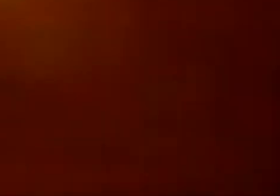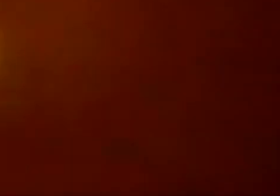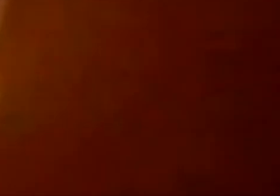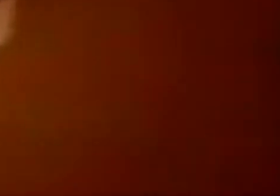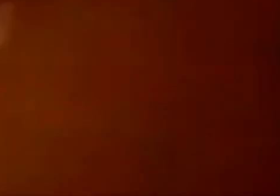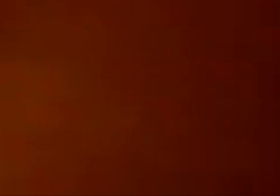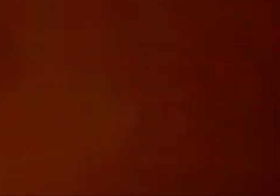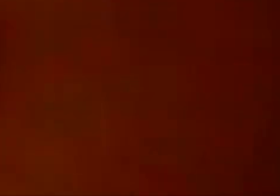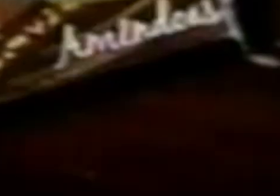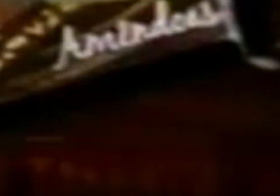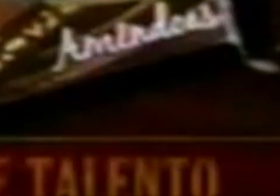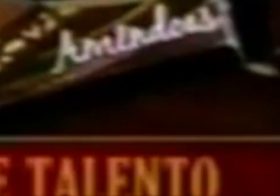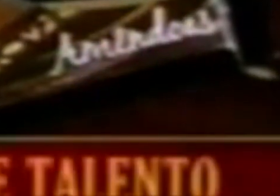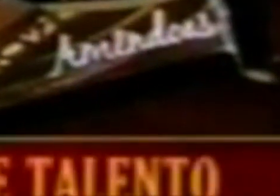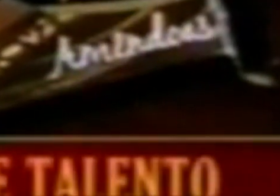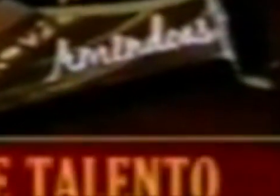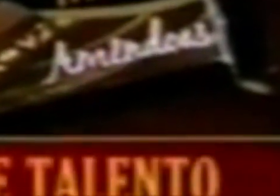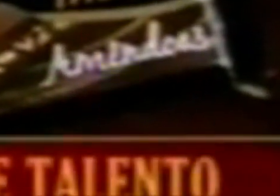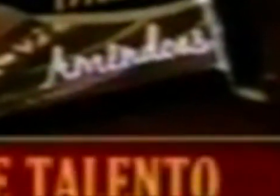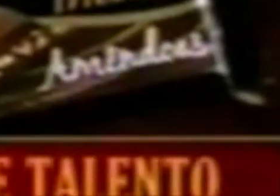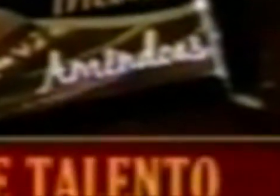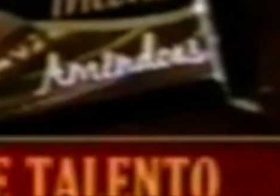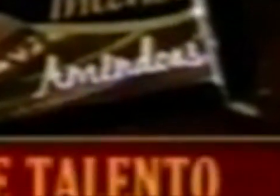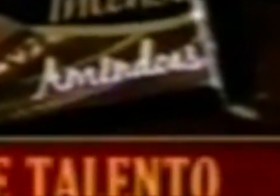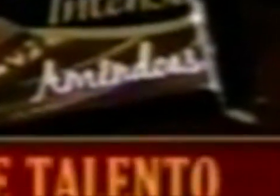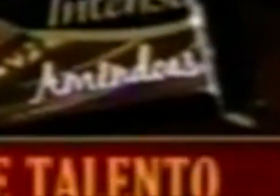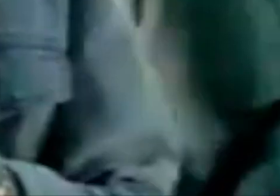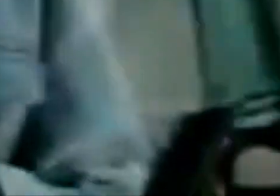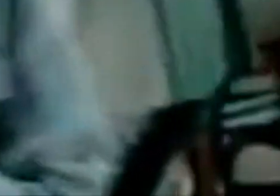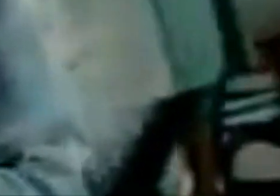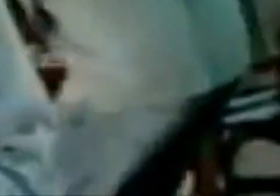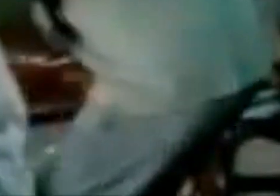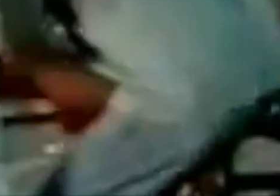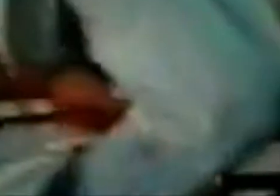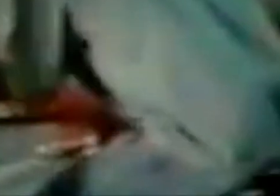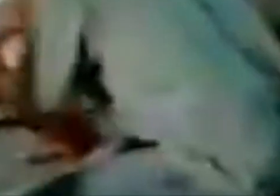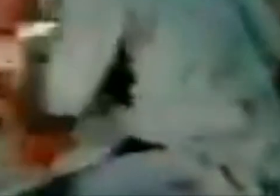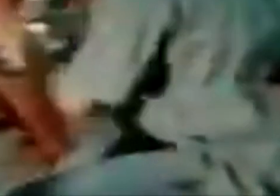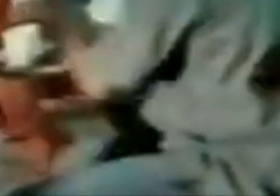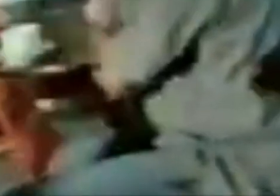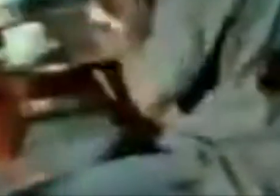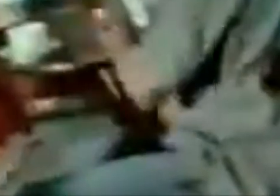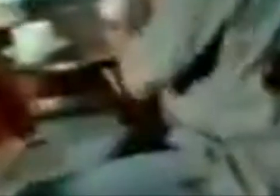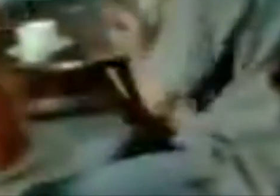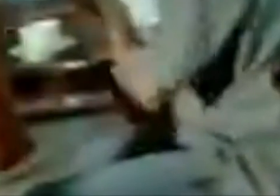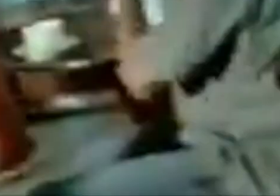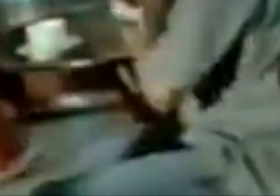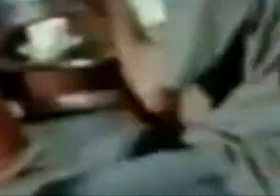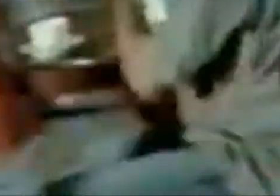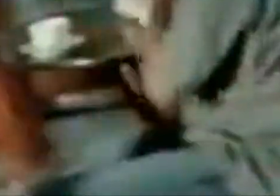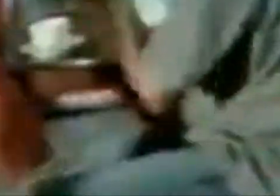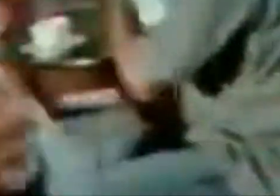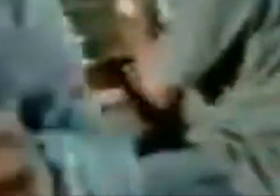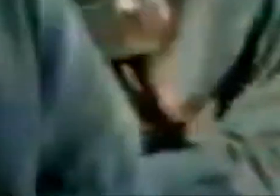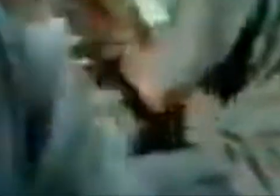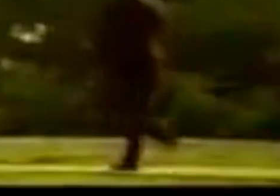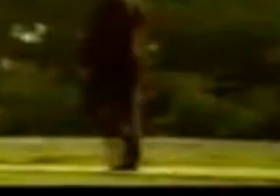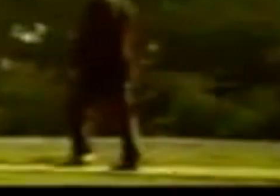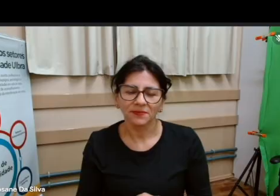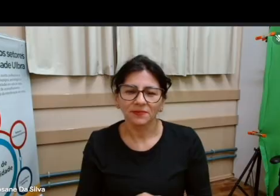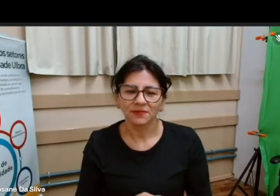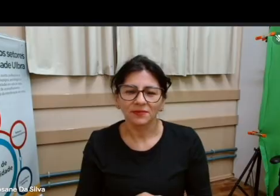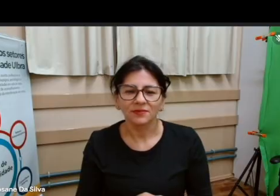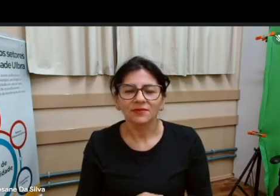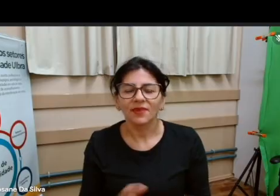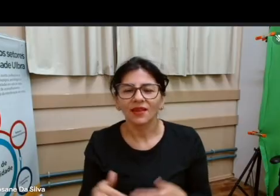mas talento de verdade feito com o mais nobre dos Chocolates só garoto quem tem talento